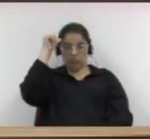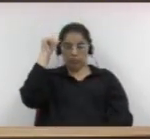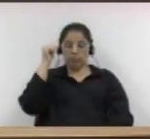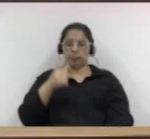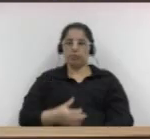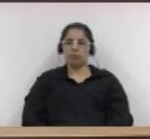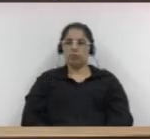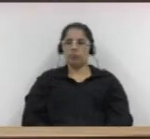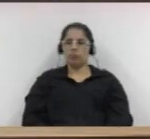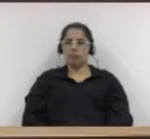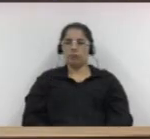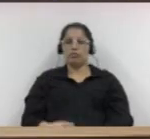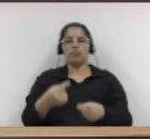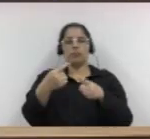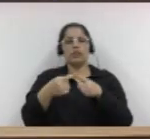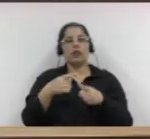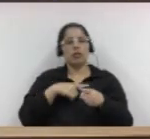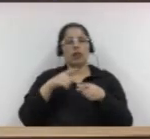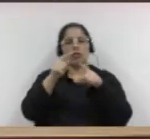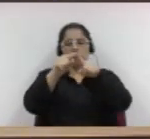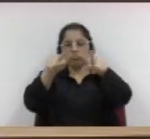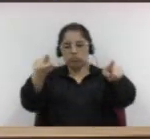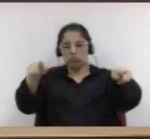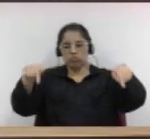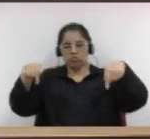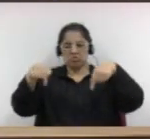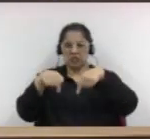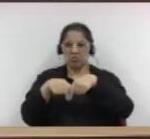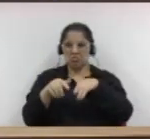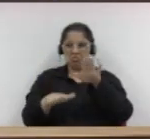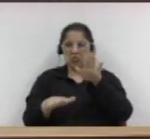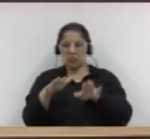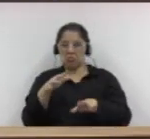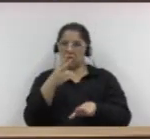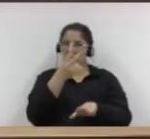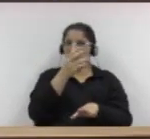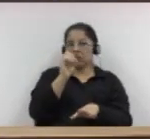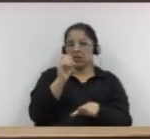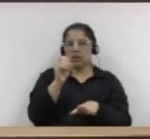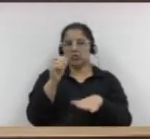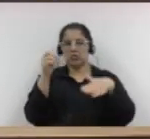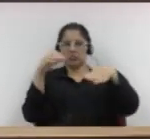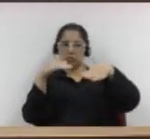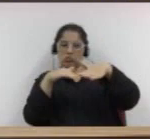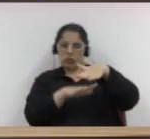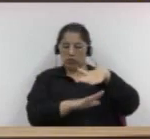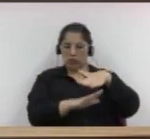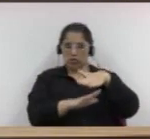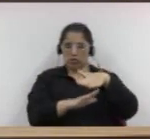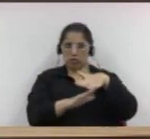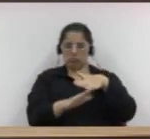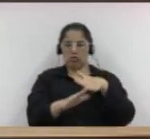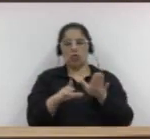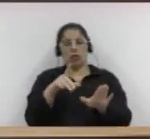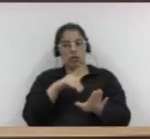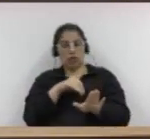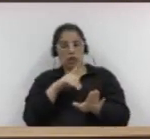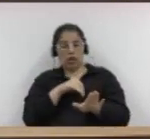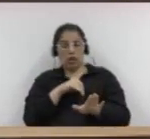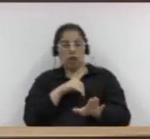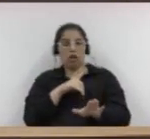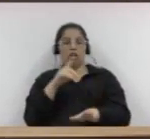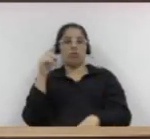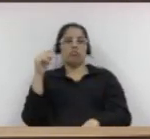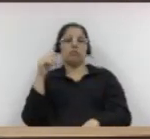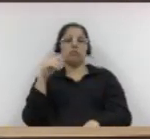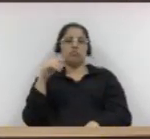temos espaço para uns 20 hangares ou mais. Então, saída tem. Por isso que o